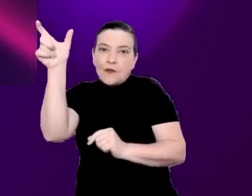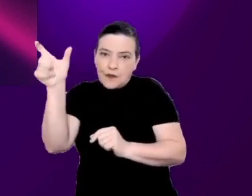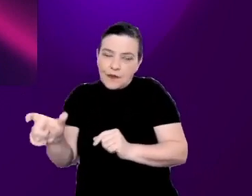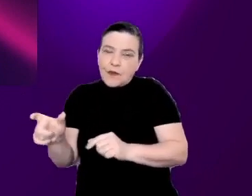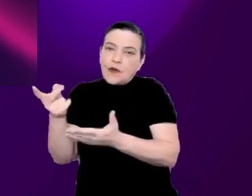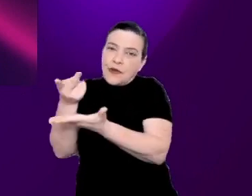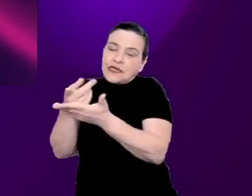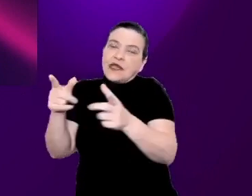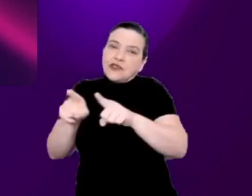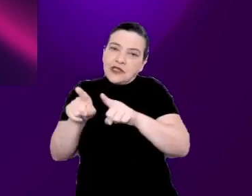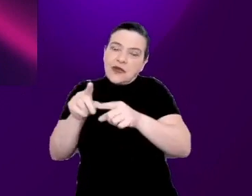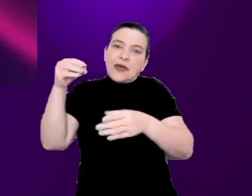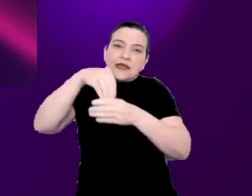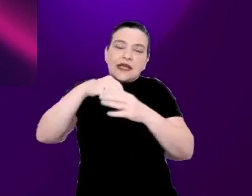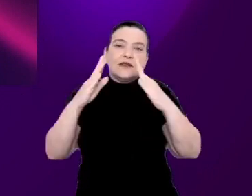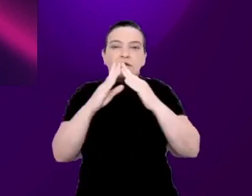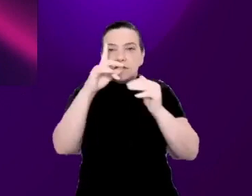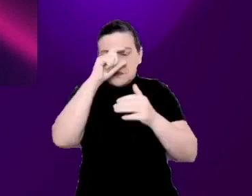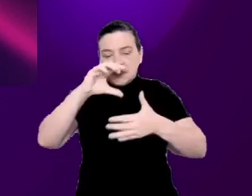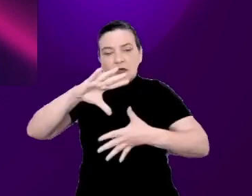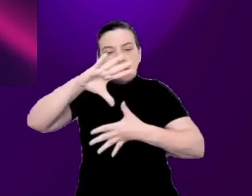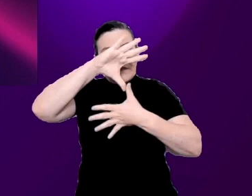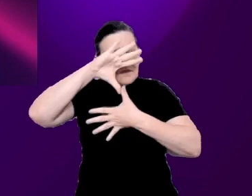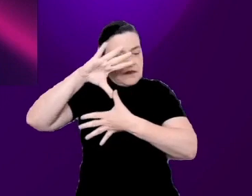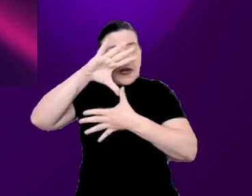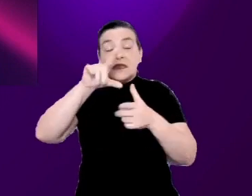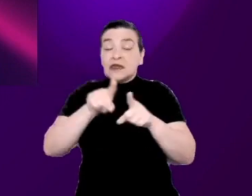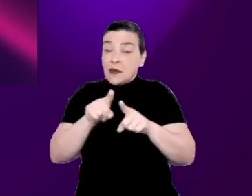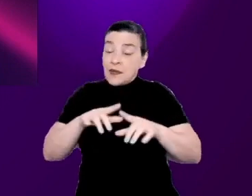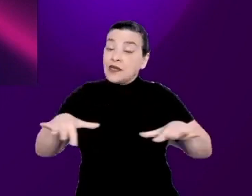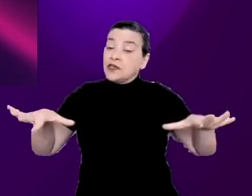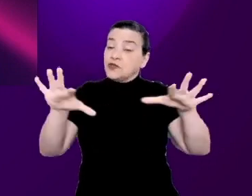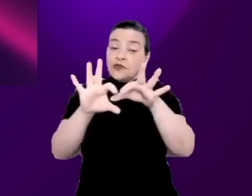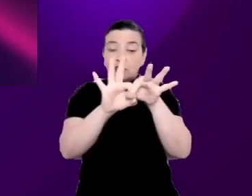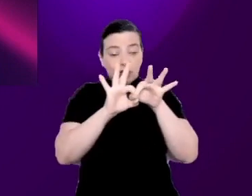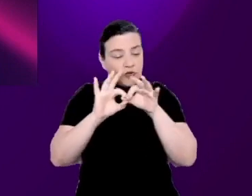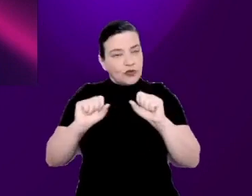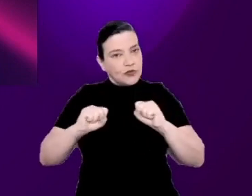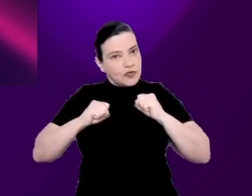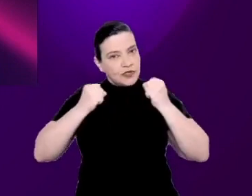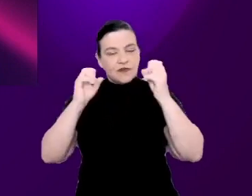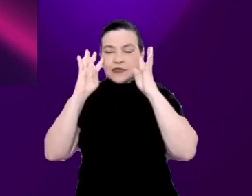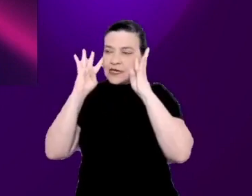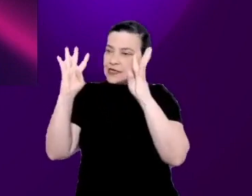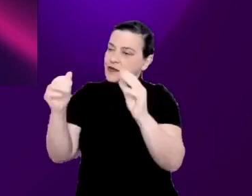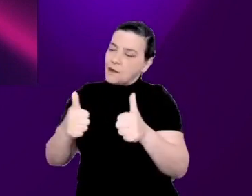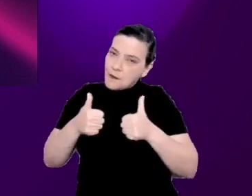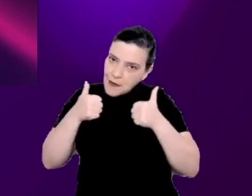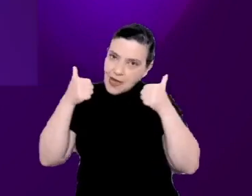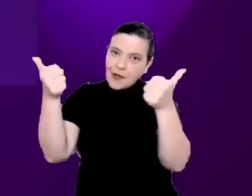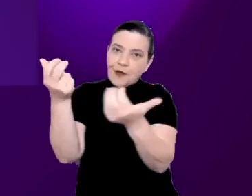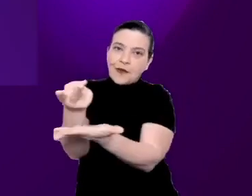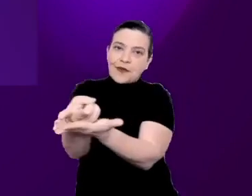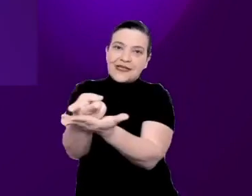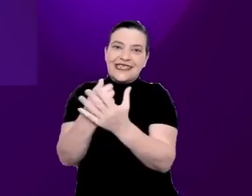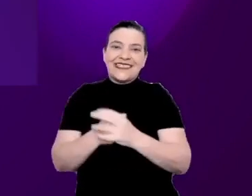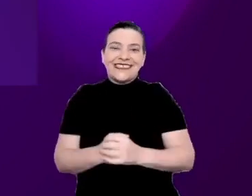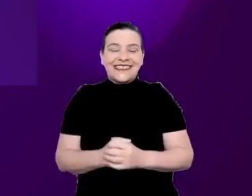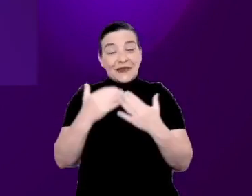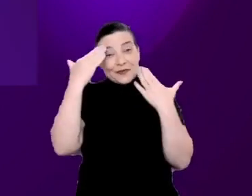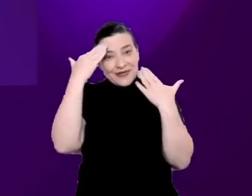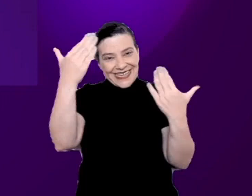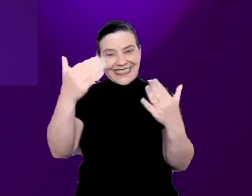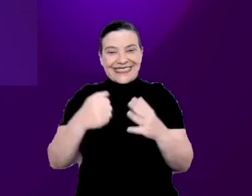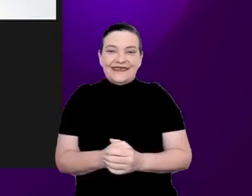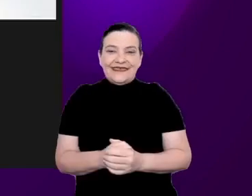e estamos em plena construção e somando os esforços para a gente conseguir entregar o melhor cuidado para o paciente. Muito